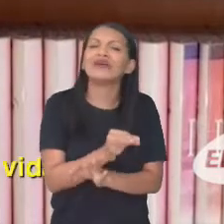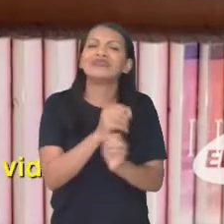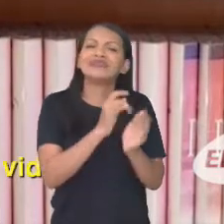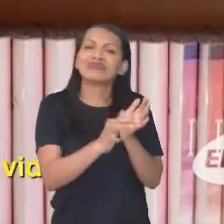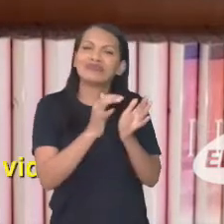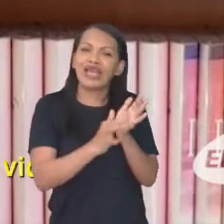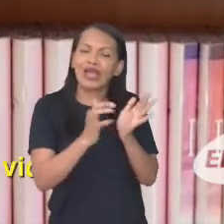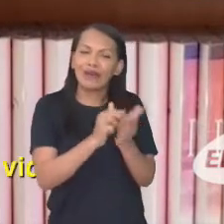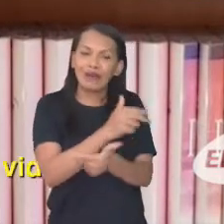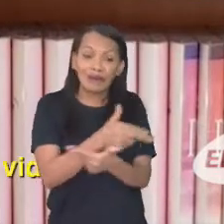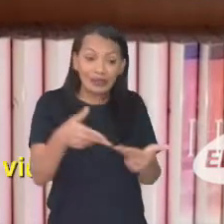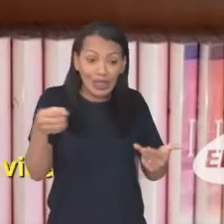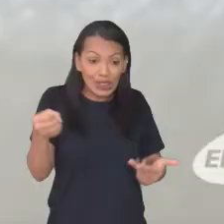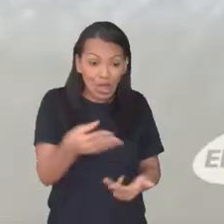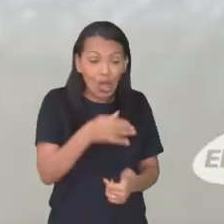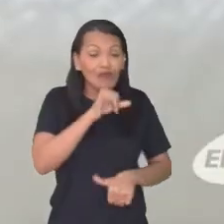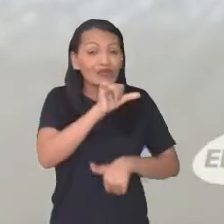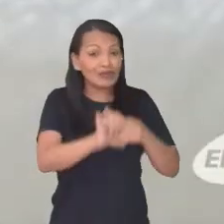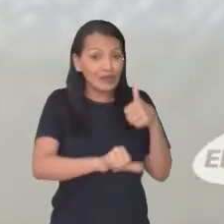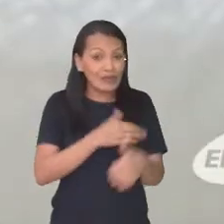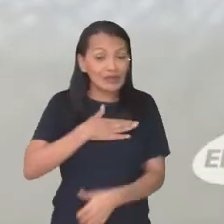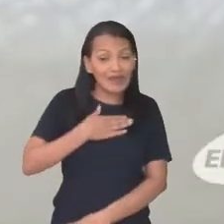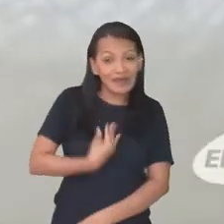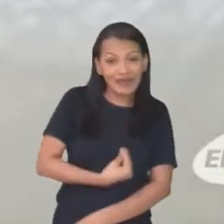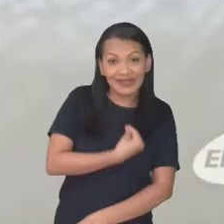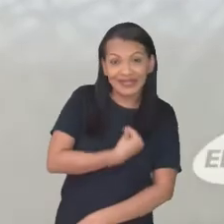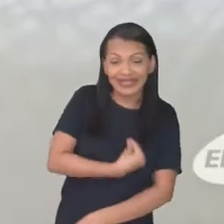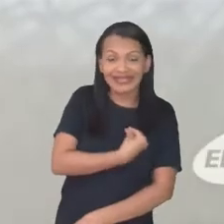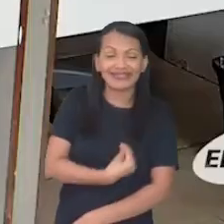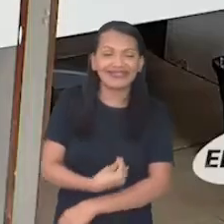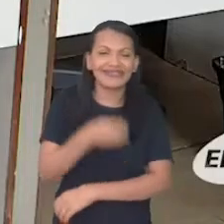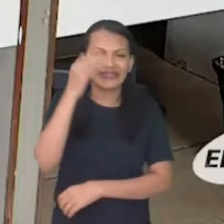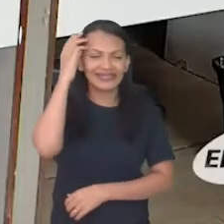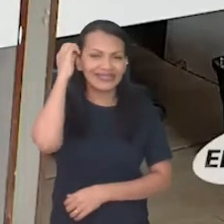e bem transformador na minha vida.